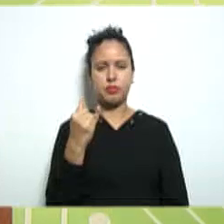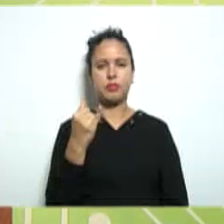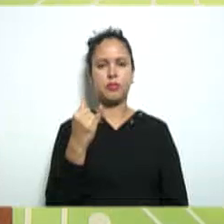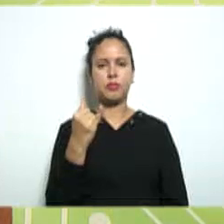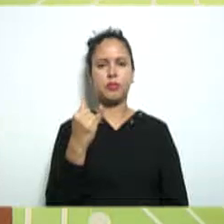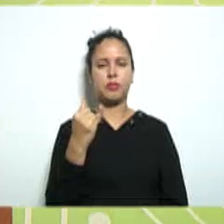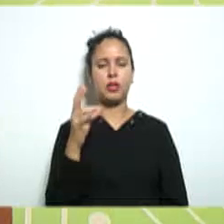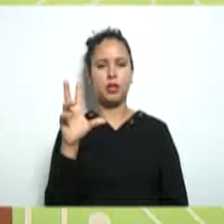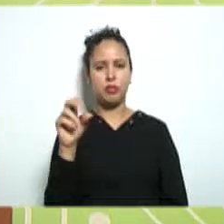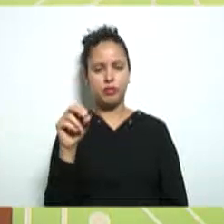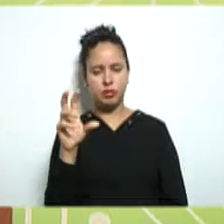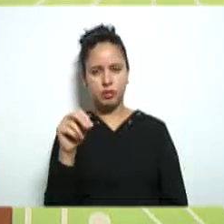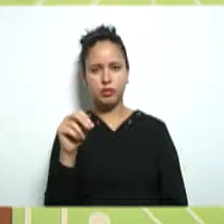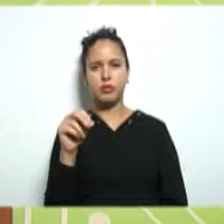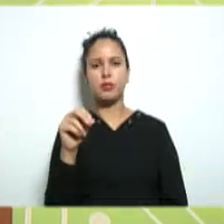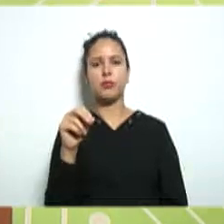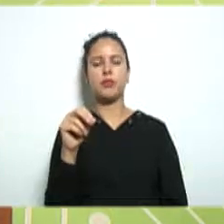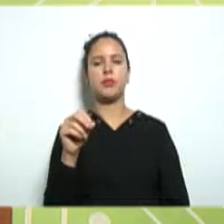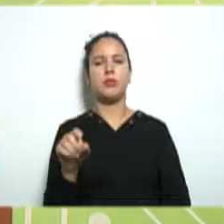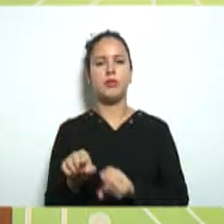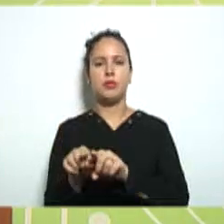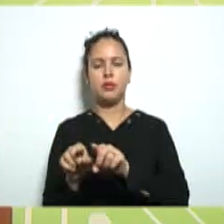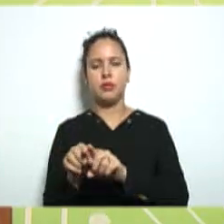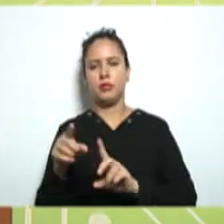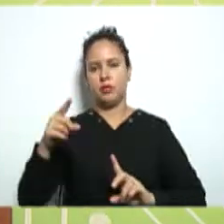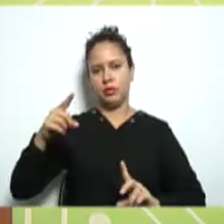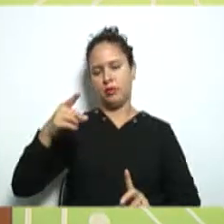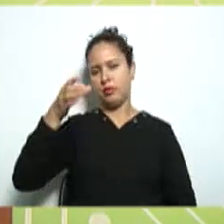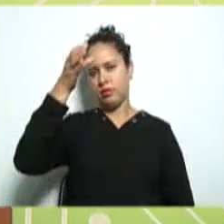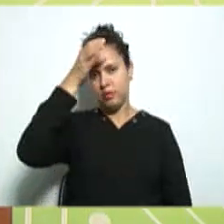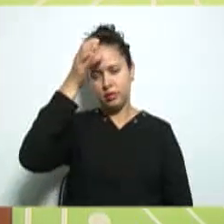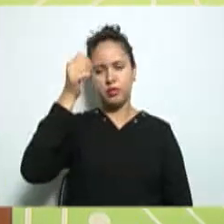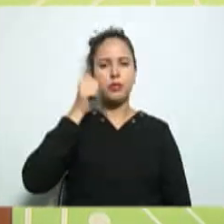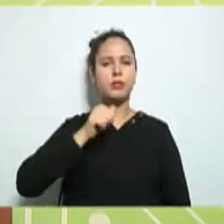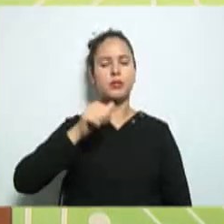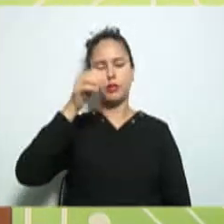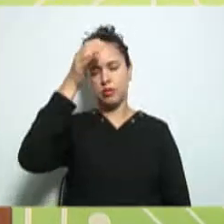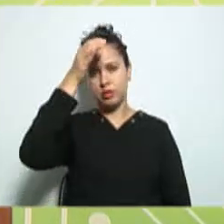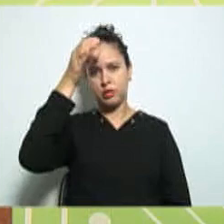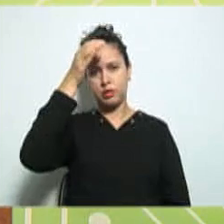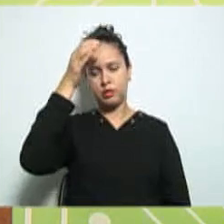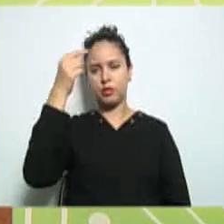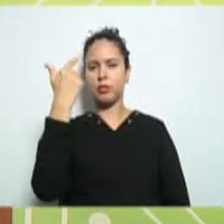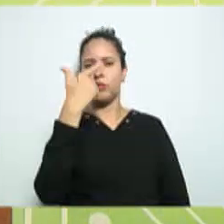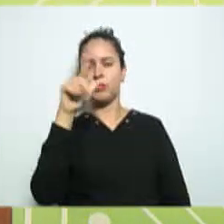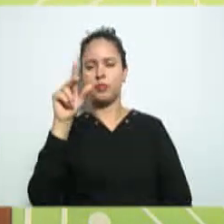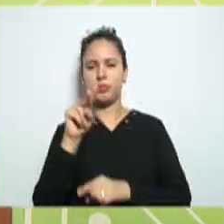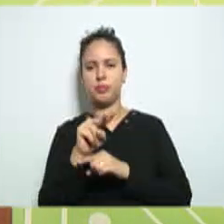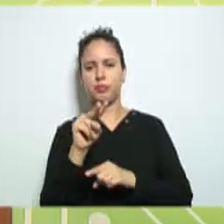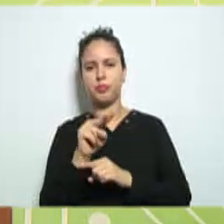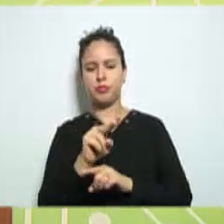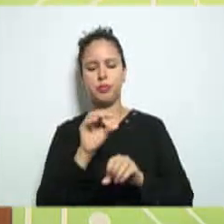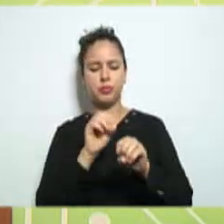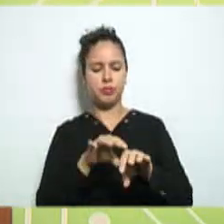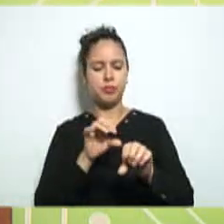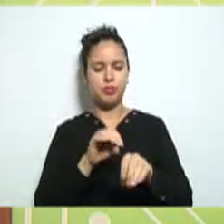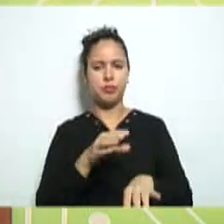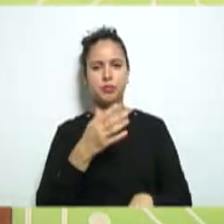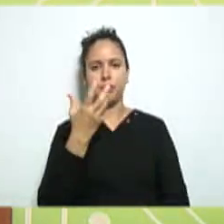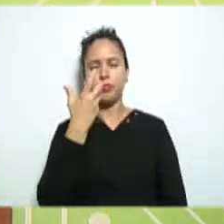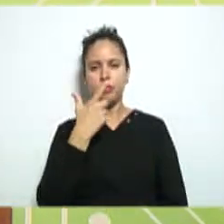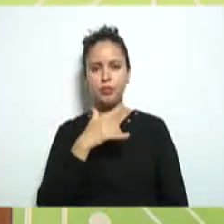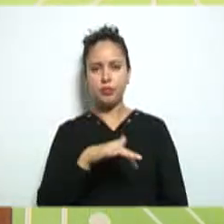pai, a avó da criança, uma tia, que são atividades outras de cuidado e educação das crianças. E